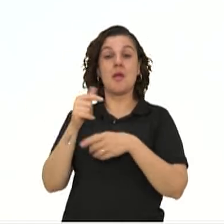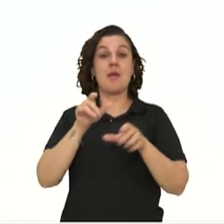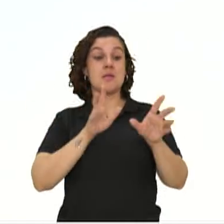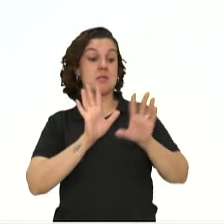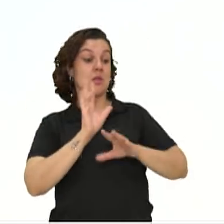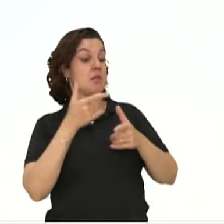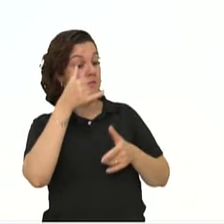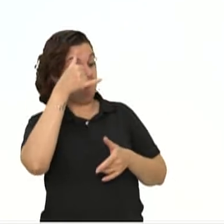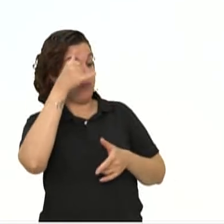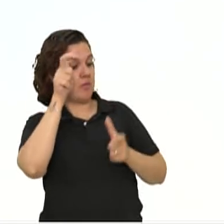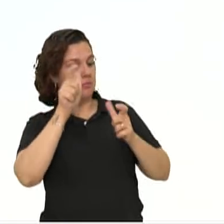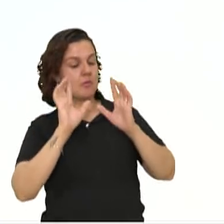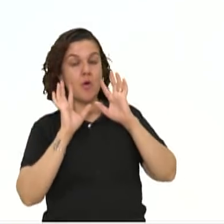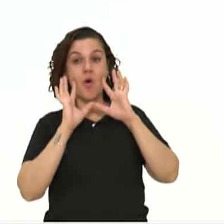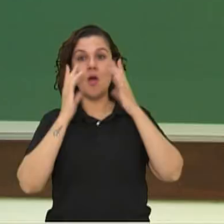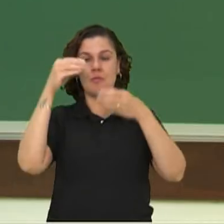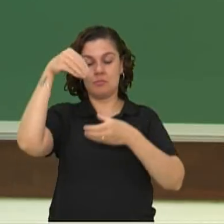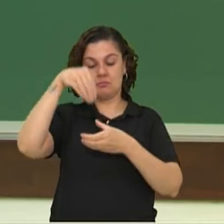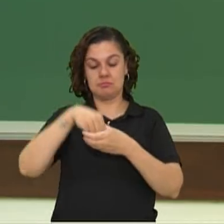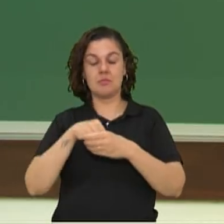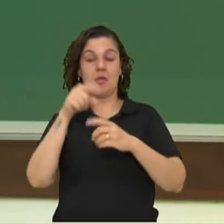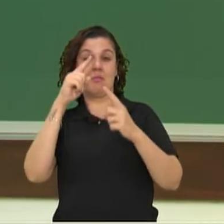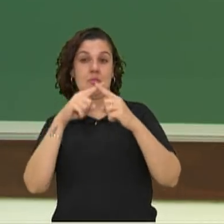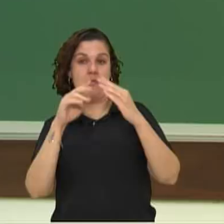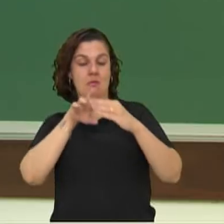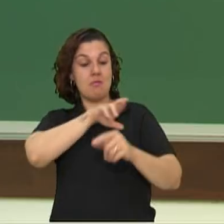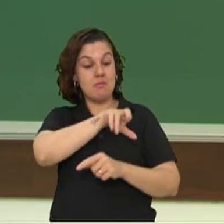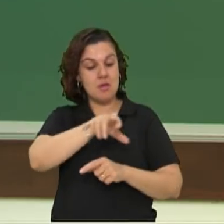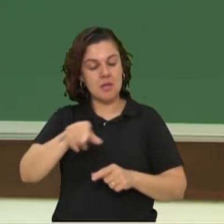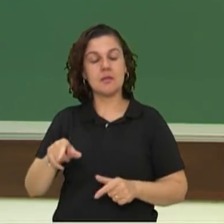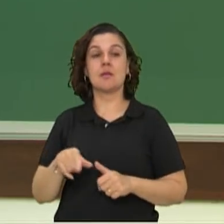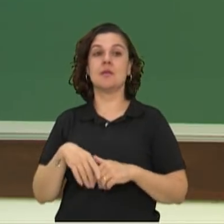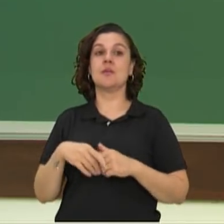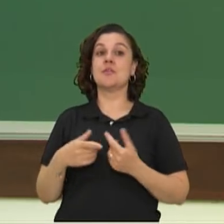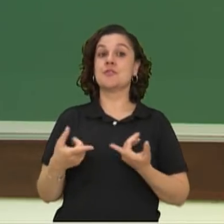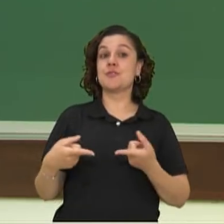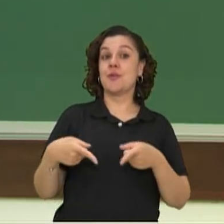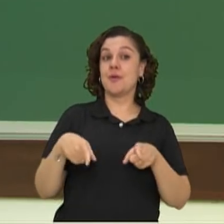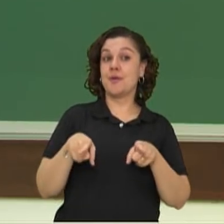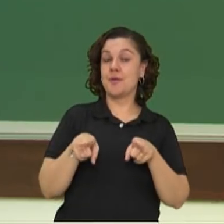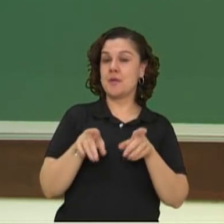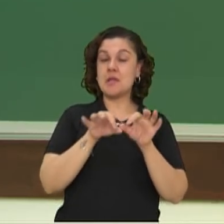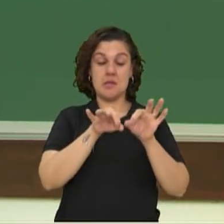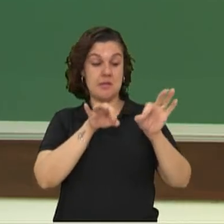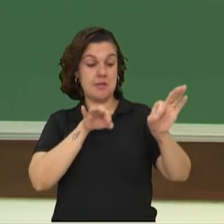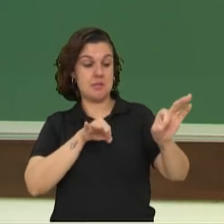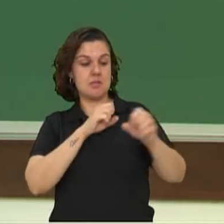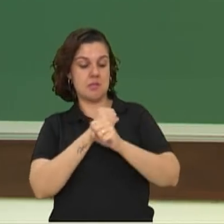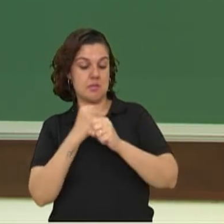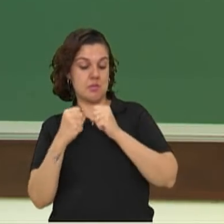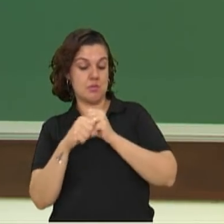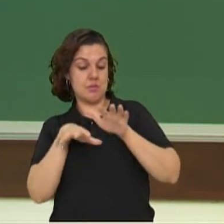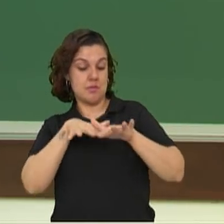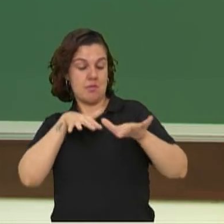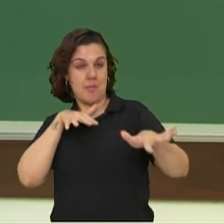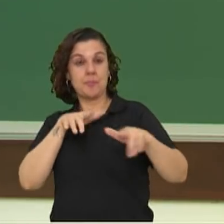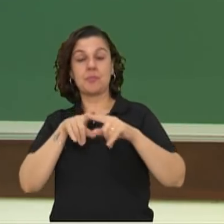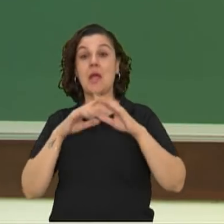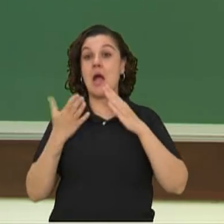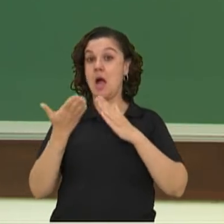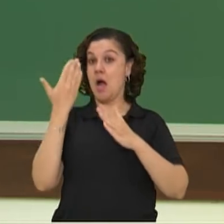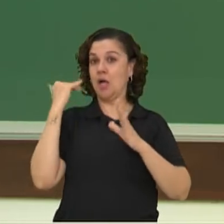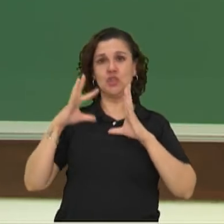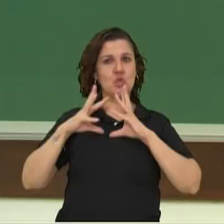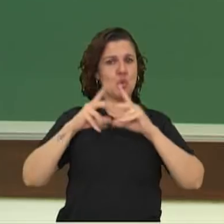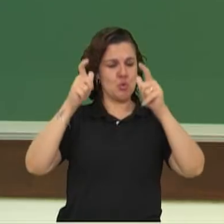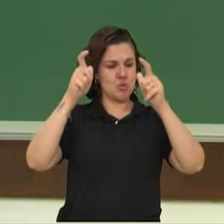religiosas, respeitando o distanciamento social. Então, num primeiro momento, todas as instituições religiosas foram fechadas, mas houve uma